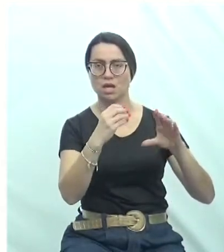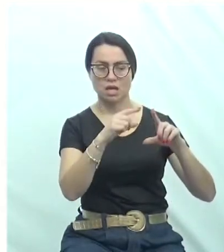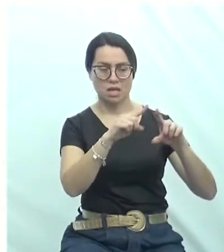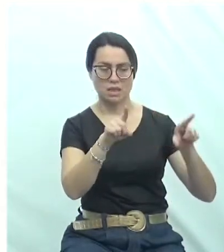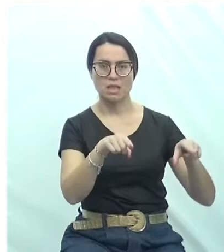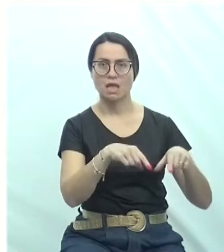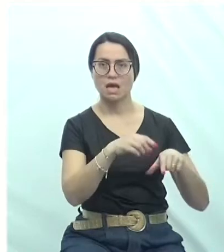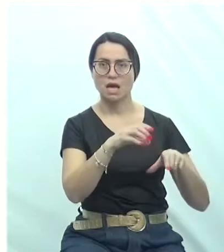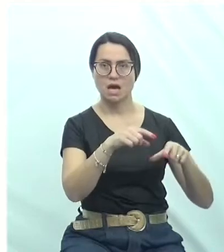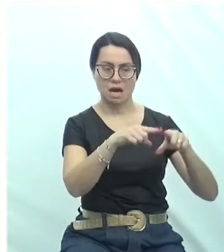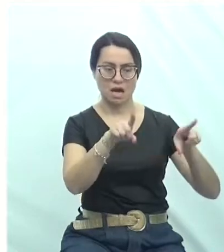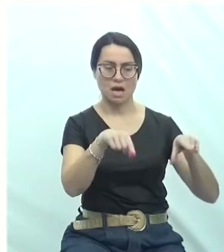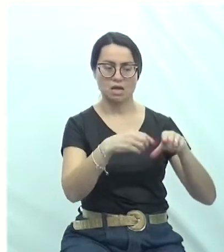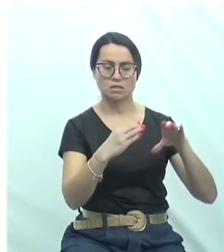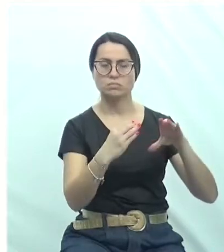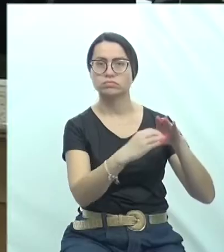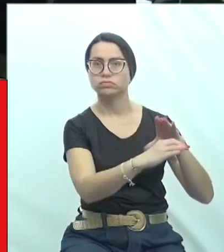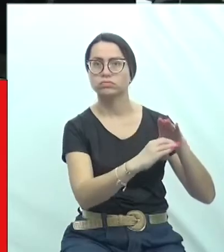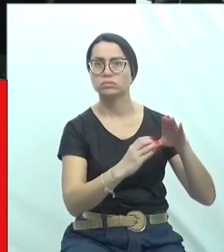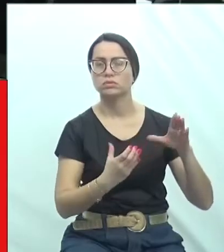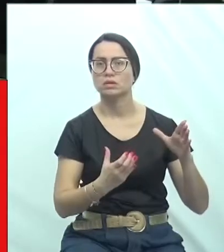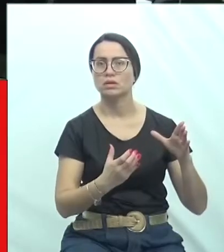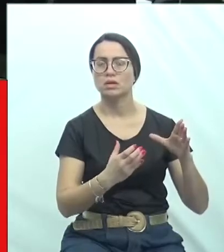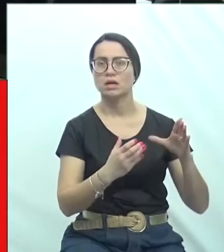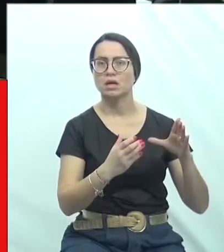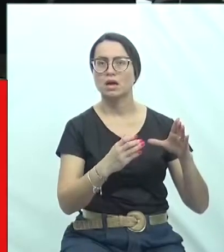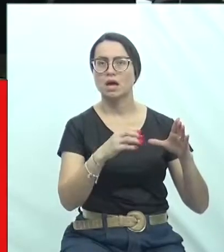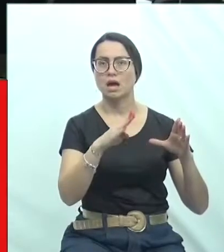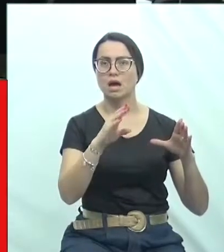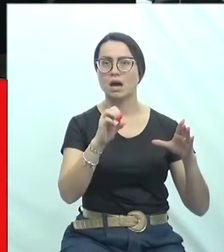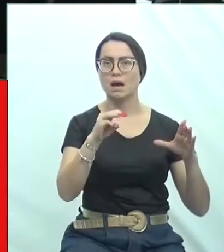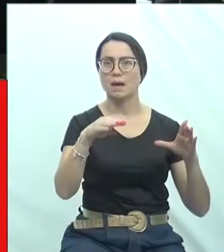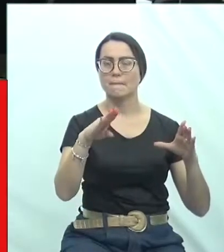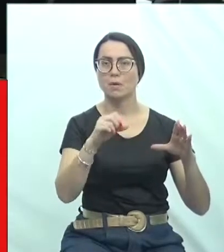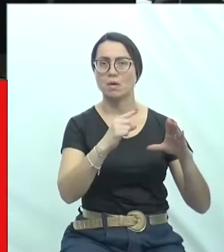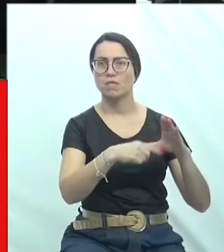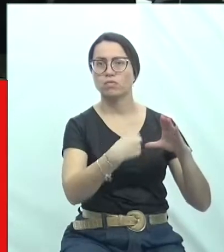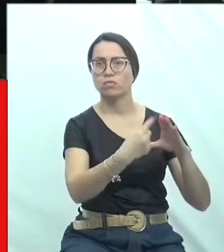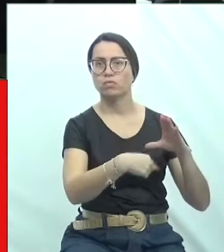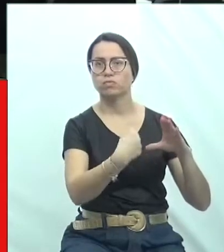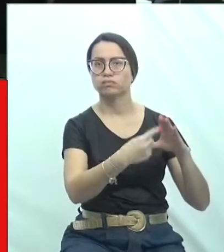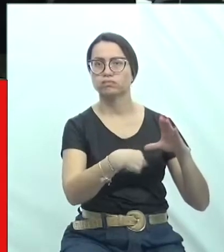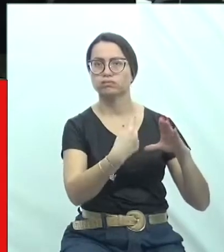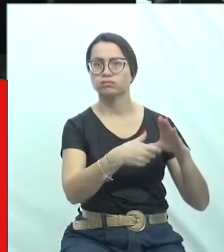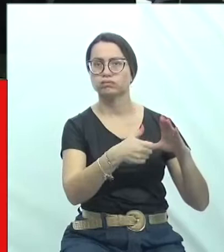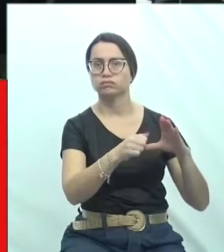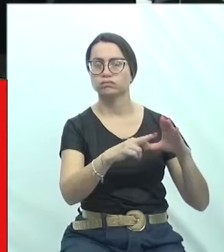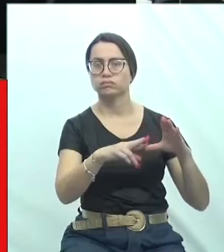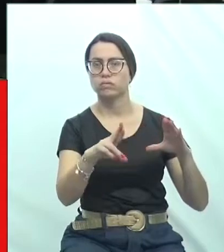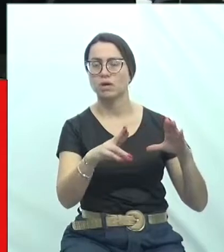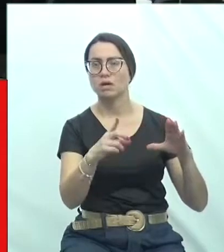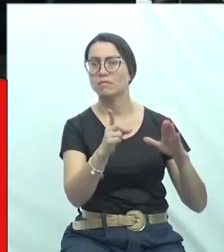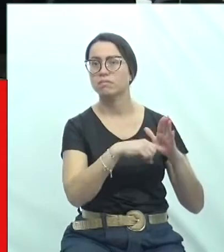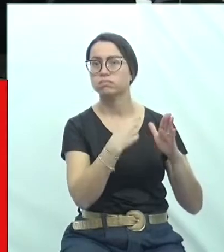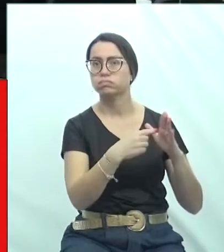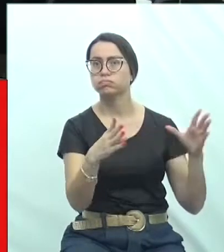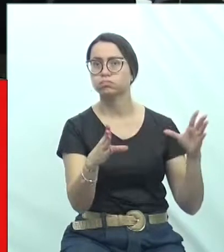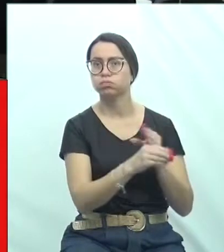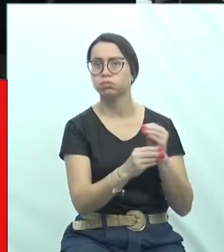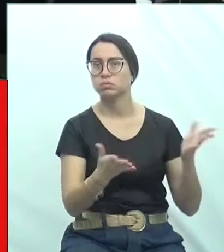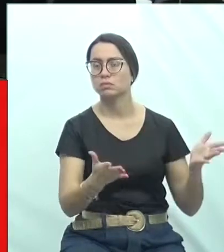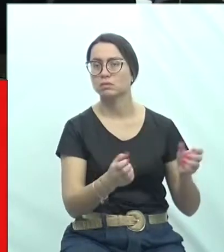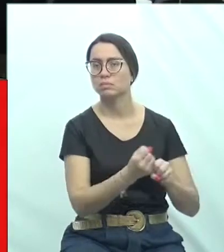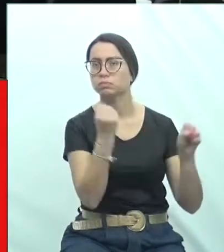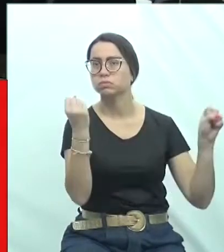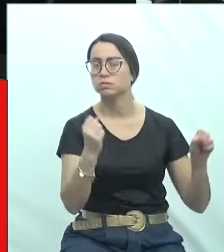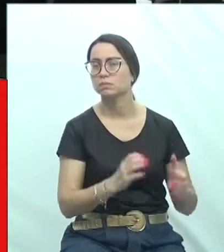a bomba de vocês vai ficar girando com ar e não vai funcionar e vai queimar todas as bombas de vocês. Então, isso existe na